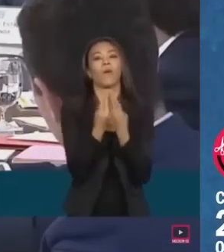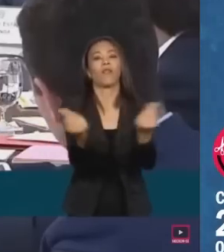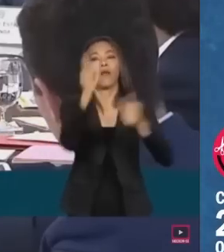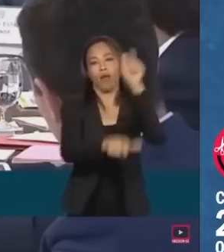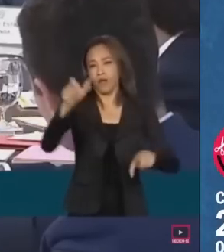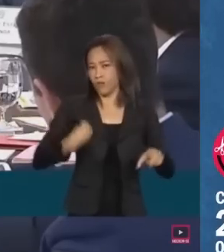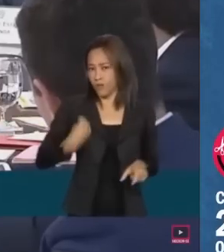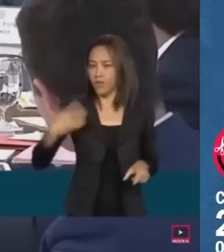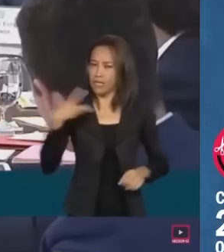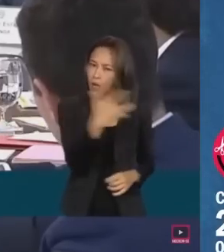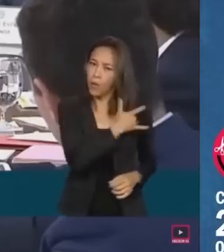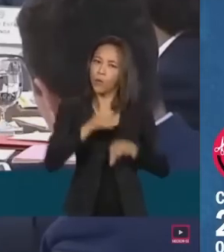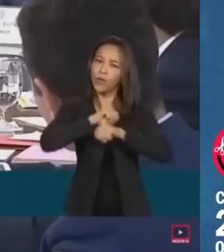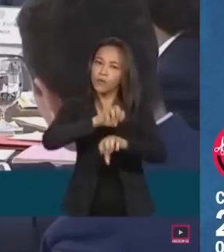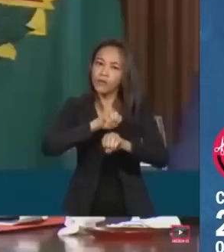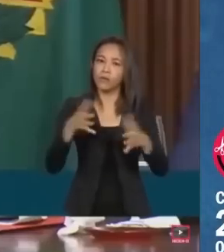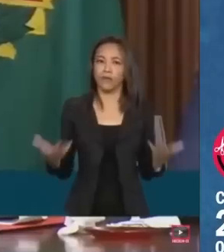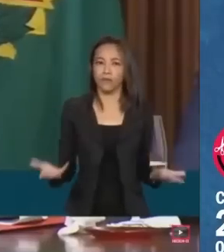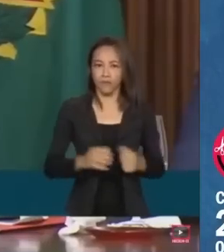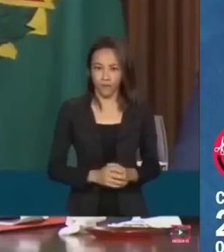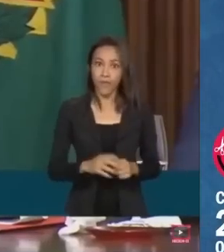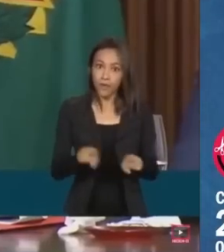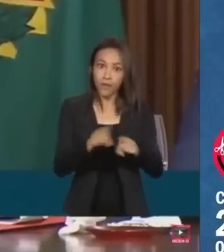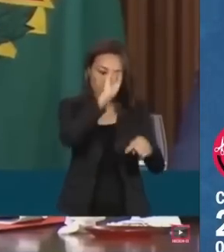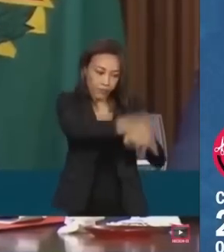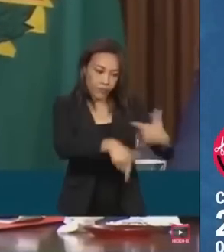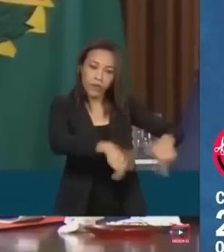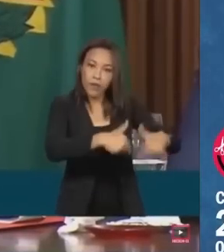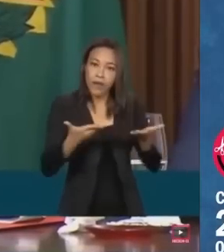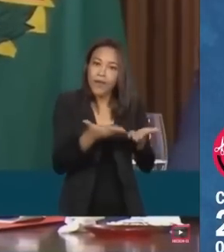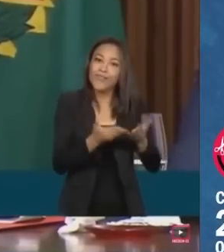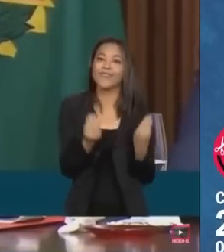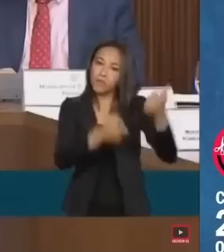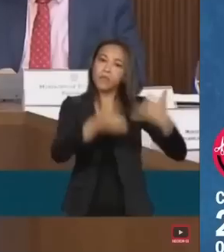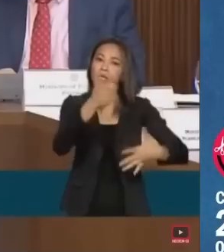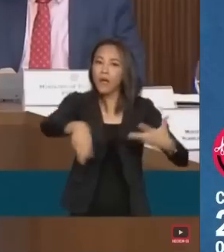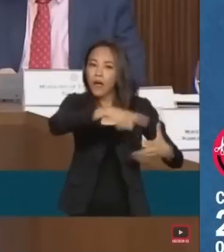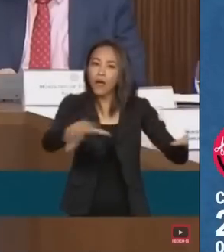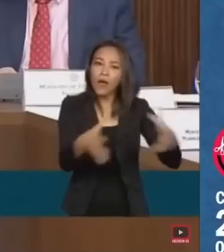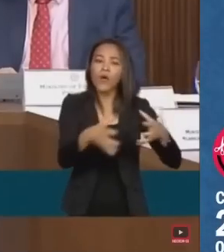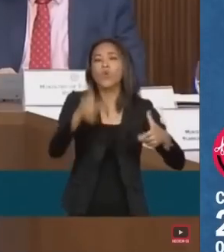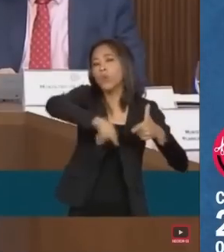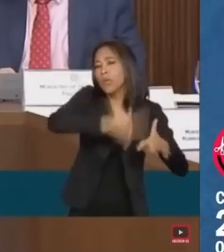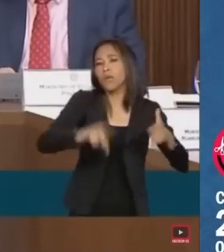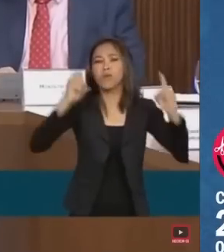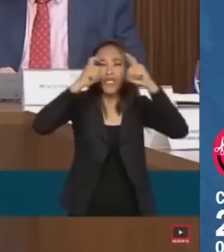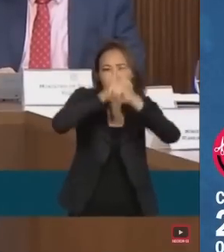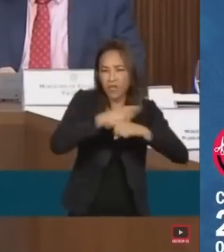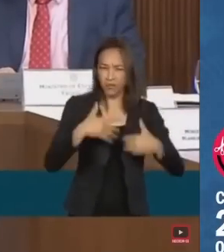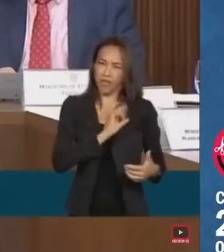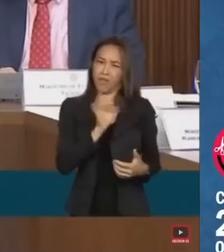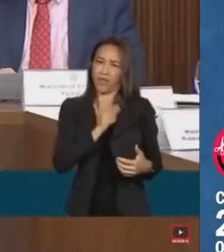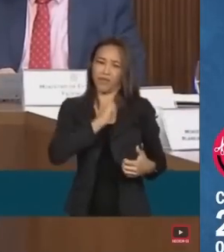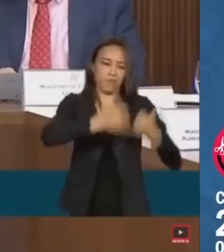povo, em saúde, em educação, sabe? E sobretudo em emprego, que é o que dá dignidade ao povo brasileiro. Sabe, não tenho medo de falar de dificuldade, de